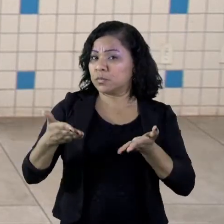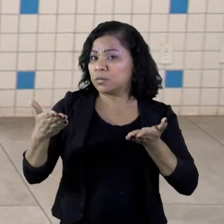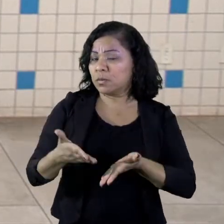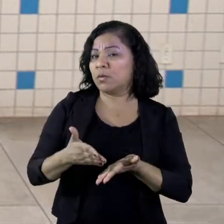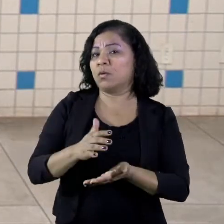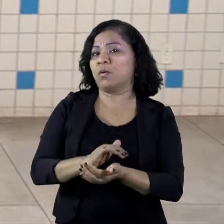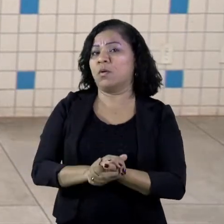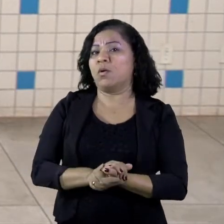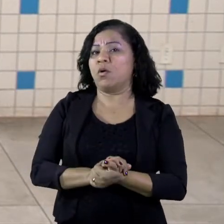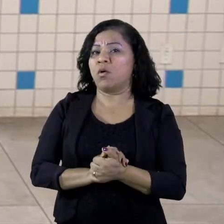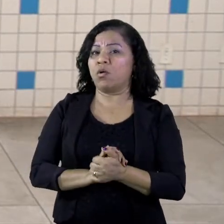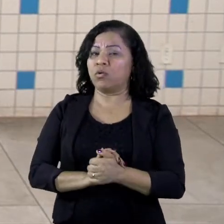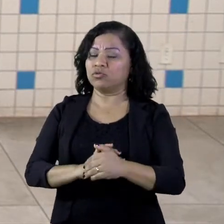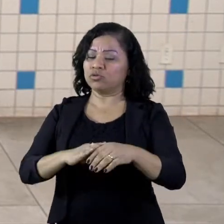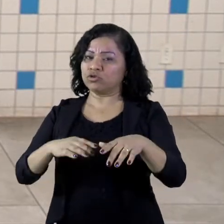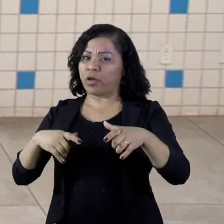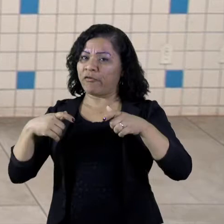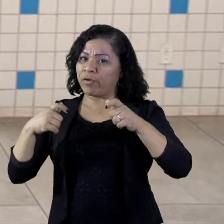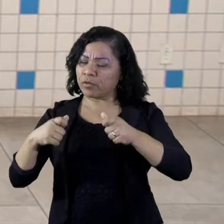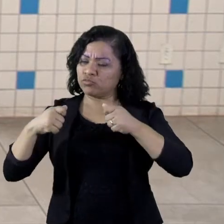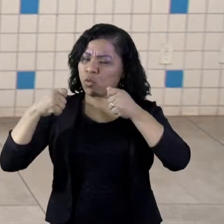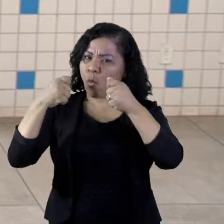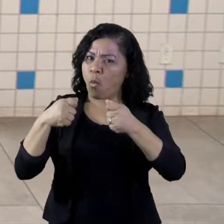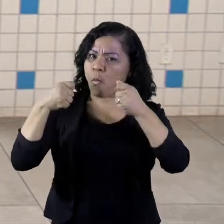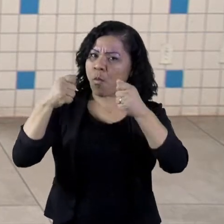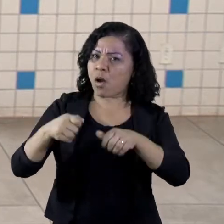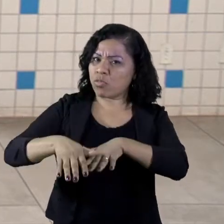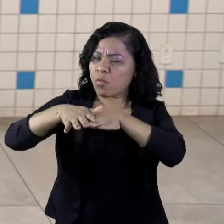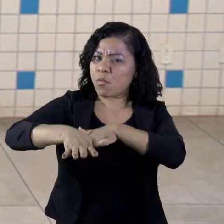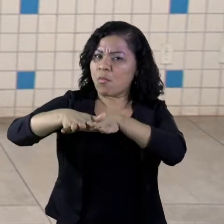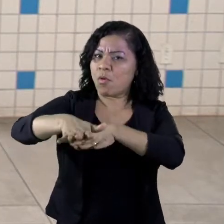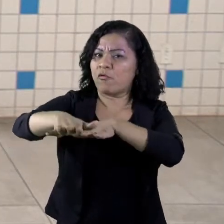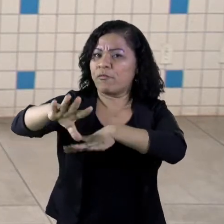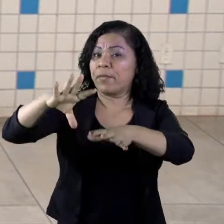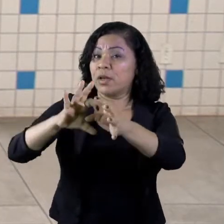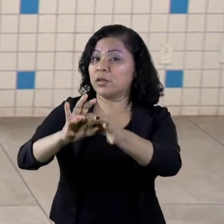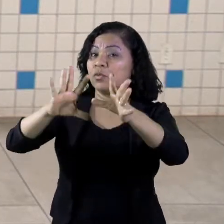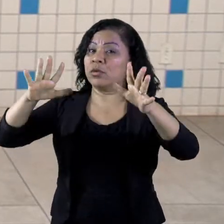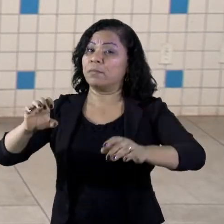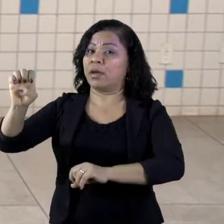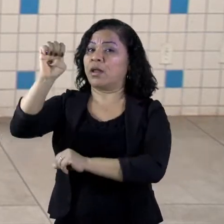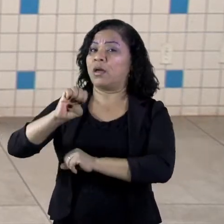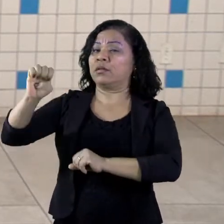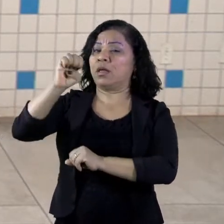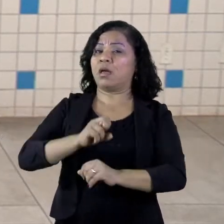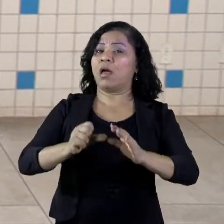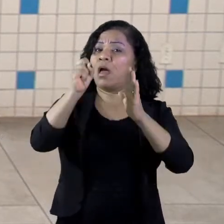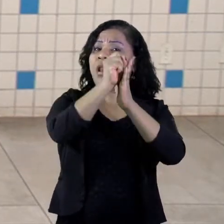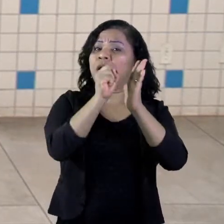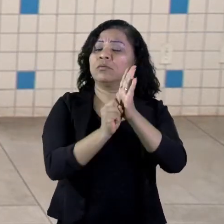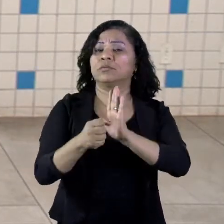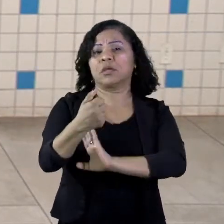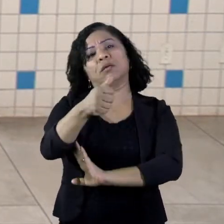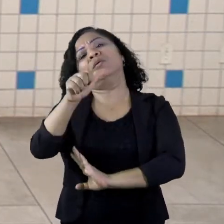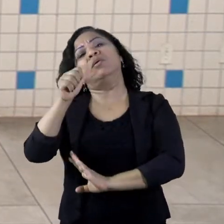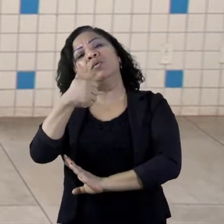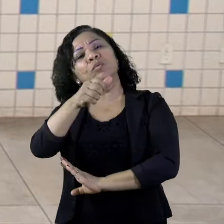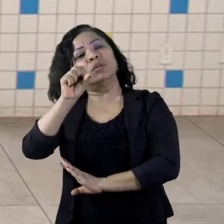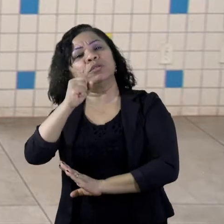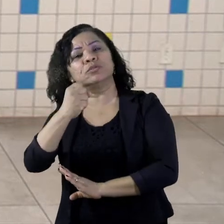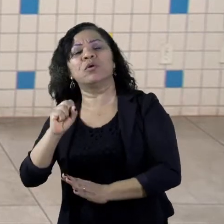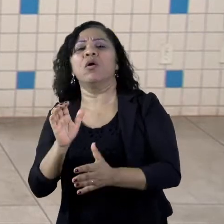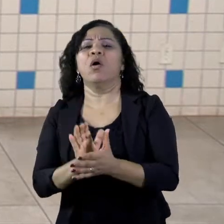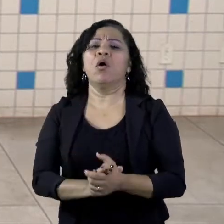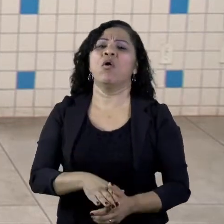dos movimentos liberais da Europa que surgiram lá no século XVIII, a tipo Revolução